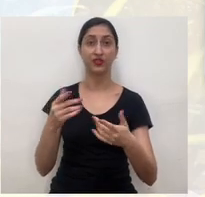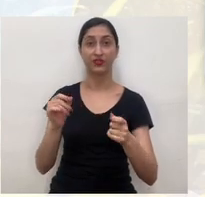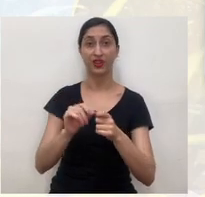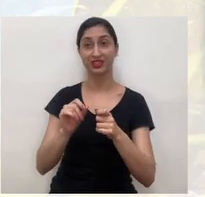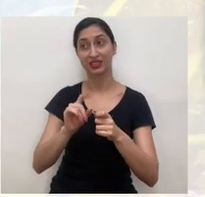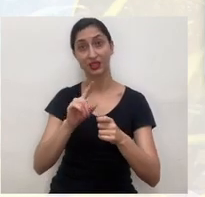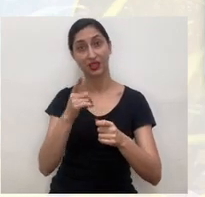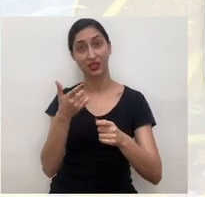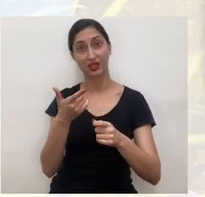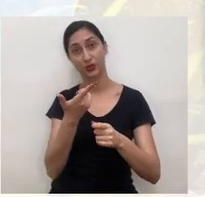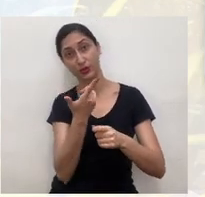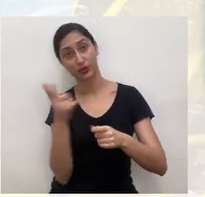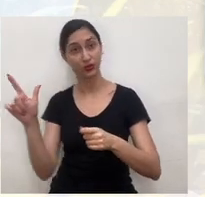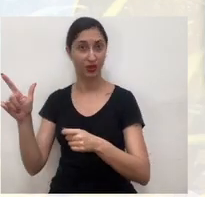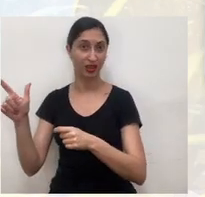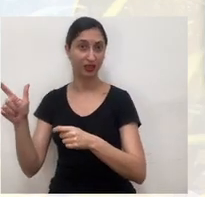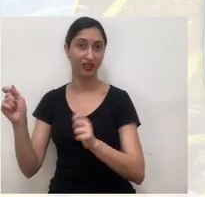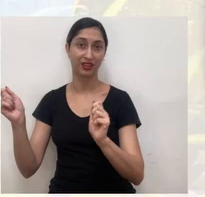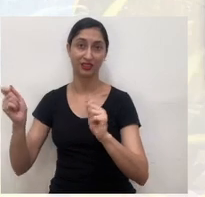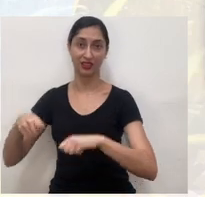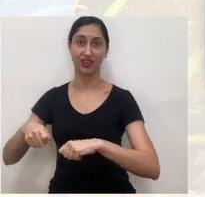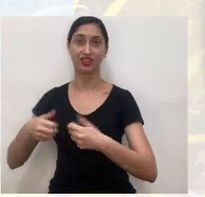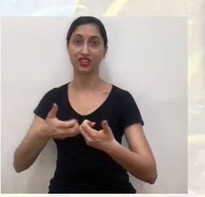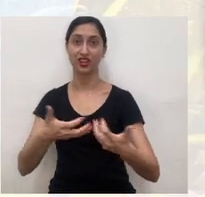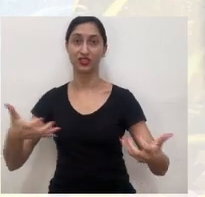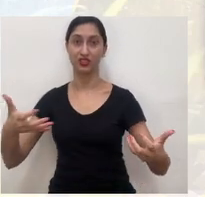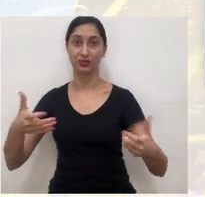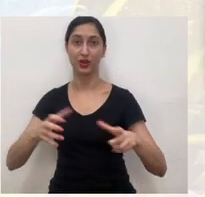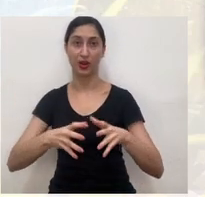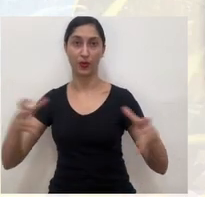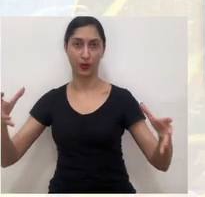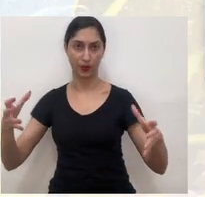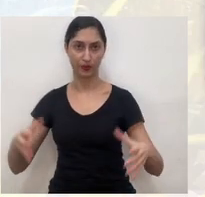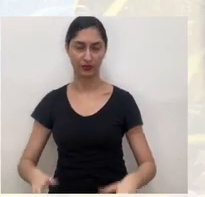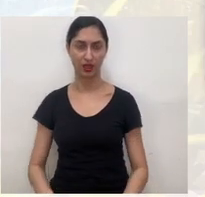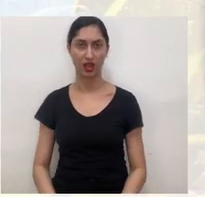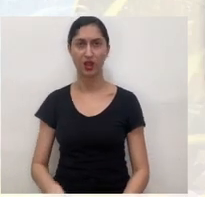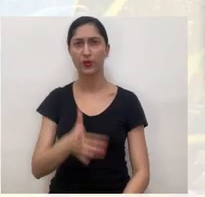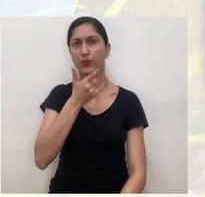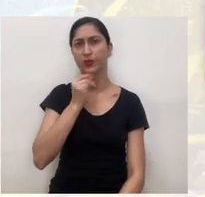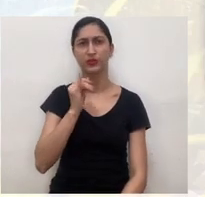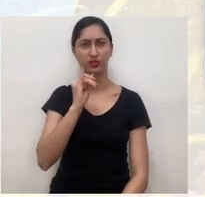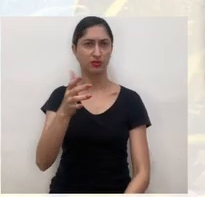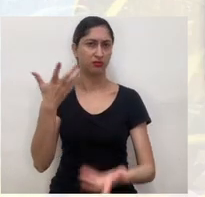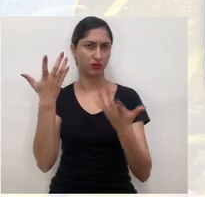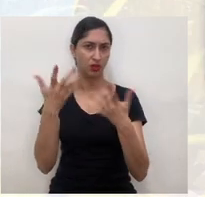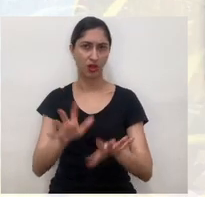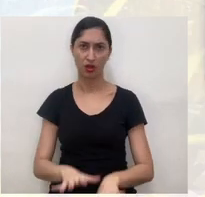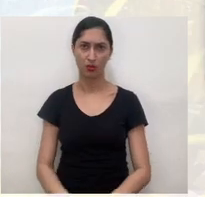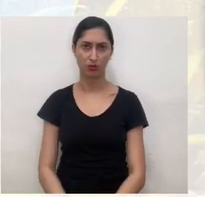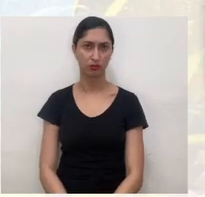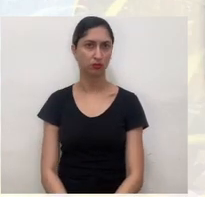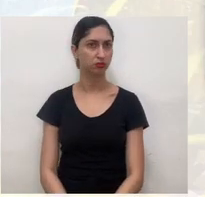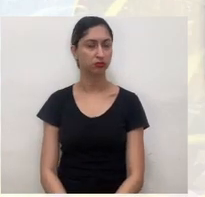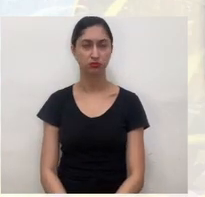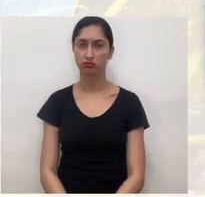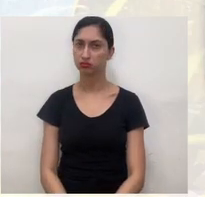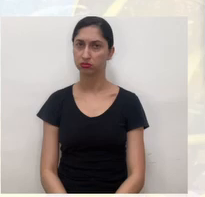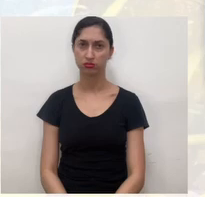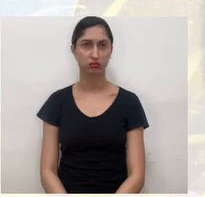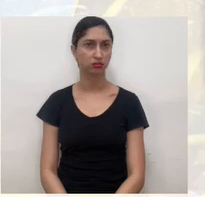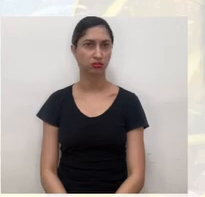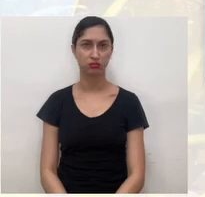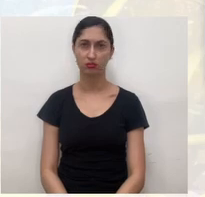sobra um espaço maior para o jardim. Aí o dono disse assim, não, mas eu não quero não, eu quero com o